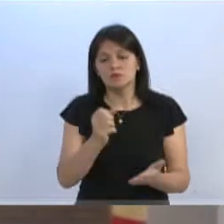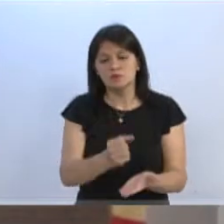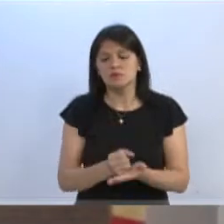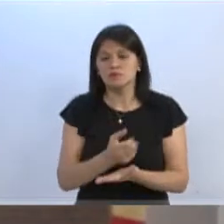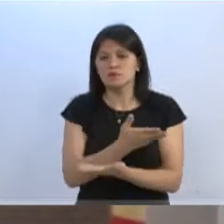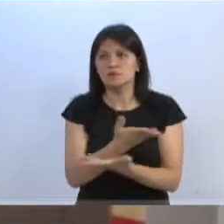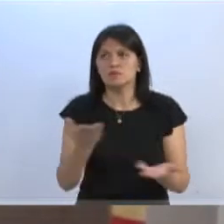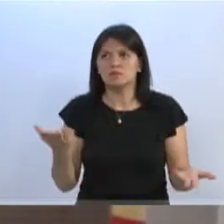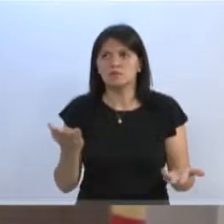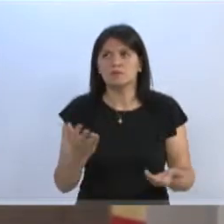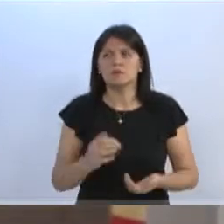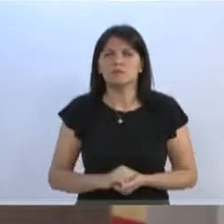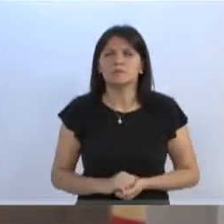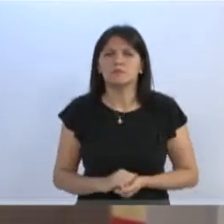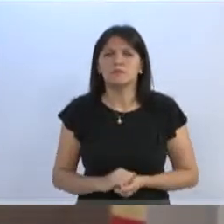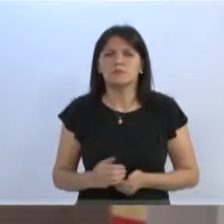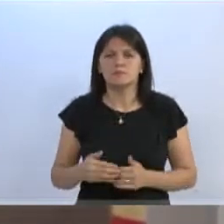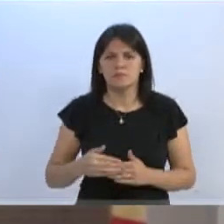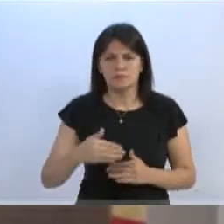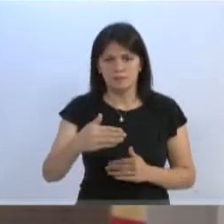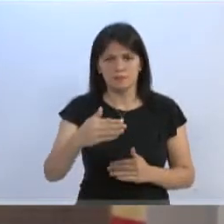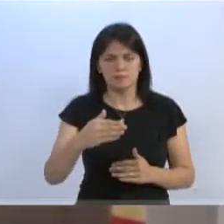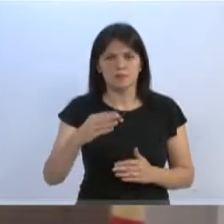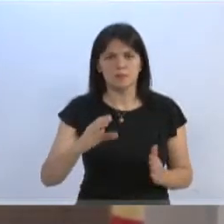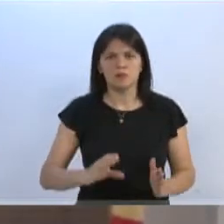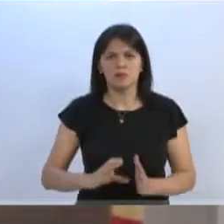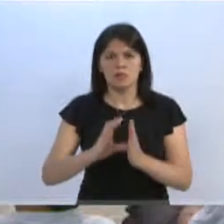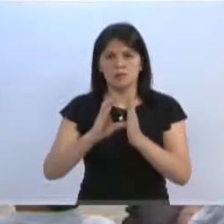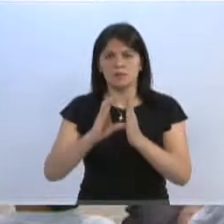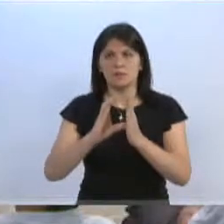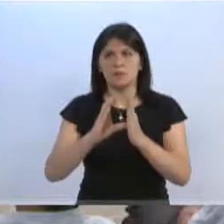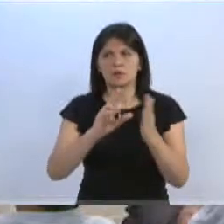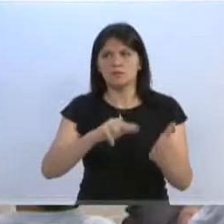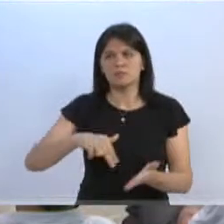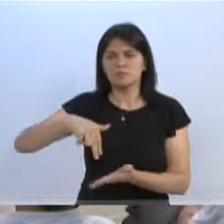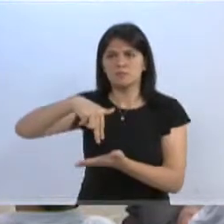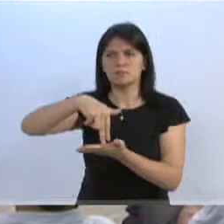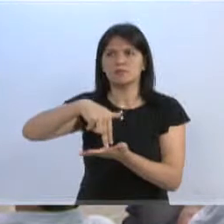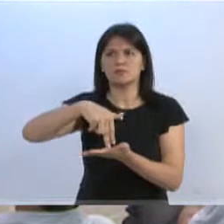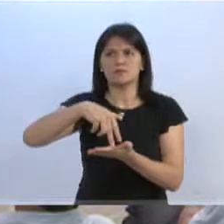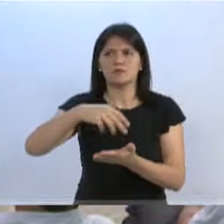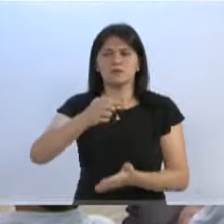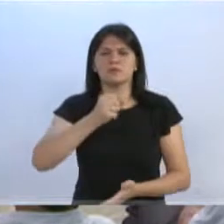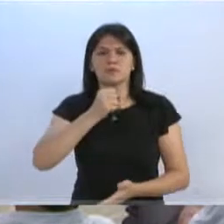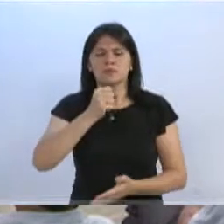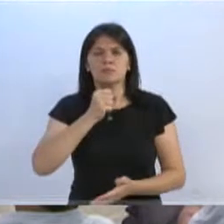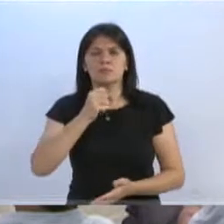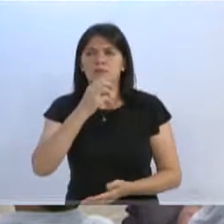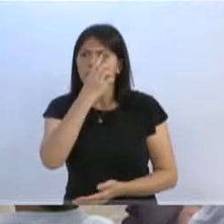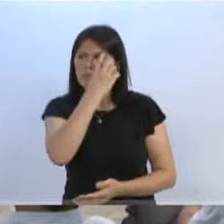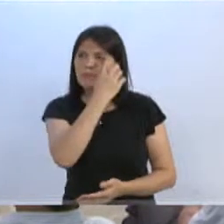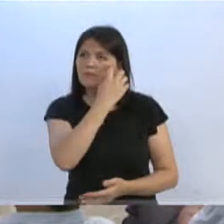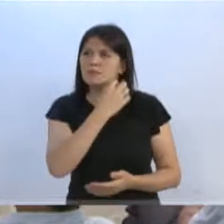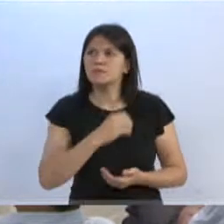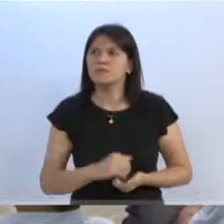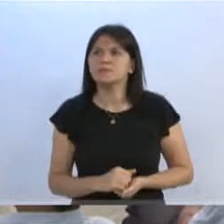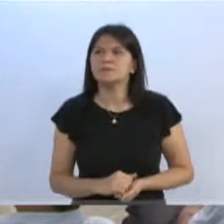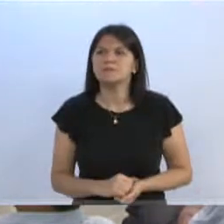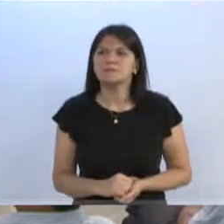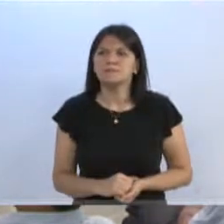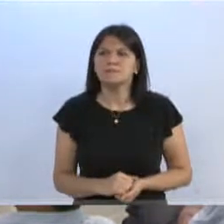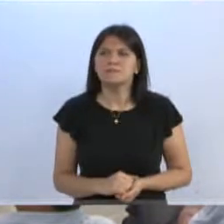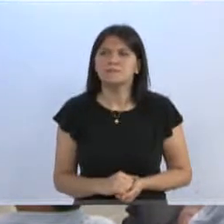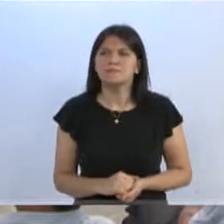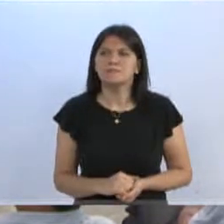Senhor presidente, eu concedo a parte ao vereador Caminha, que se postou ao microfone antes do meu tempo encerrar. Vossa